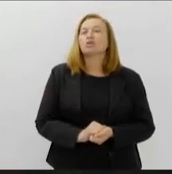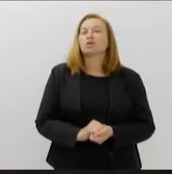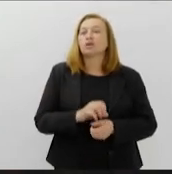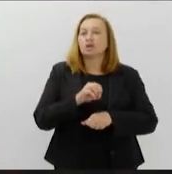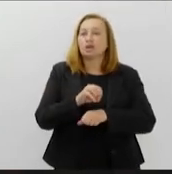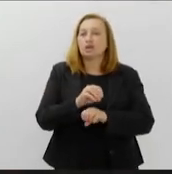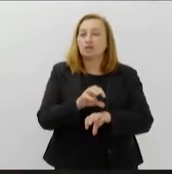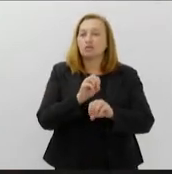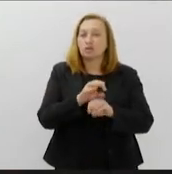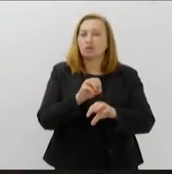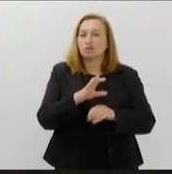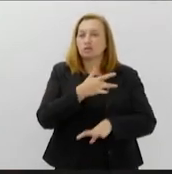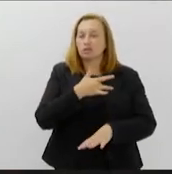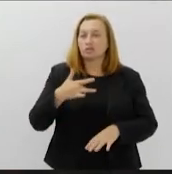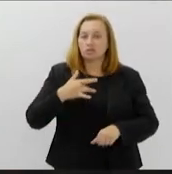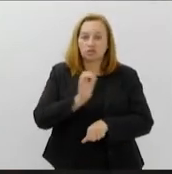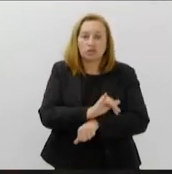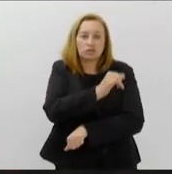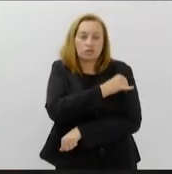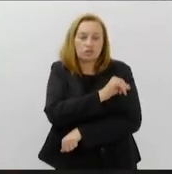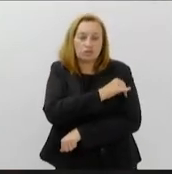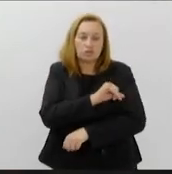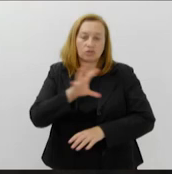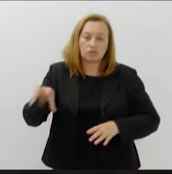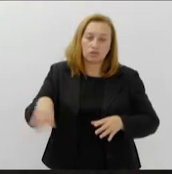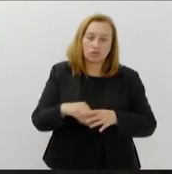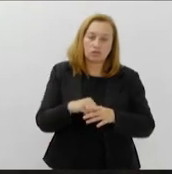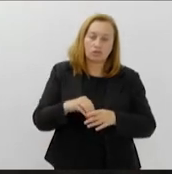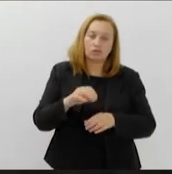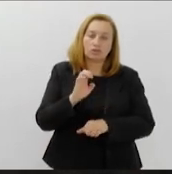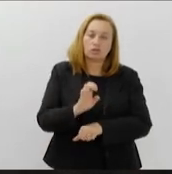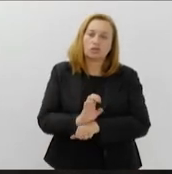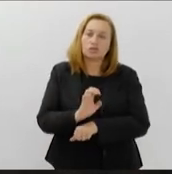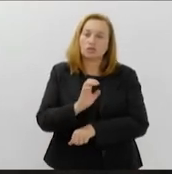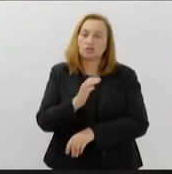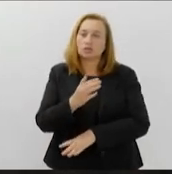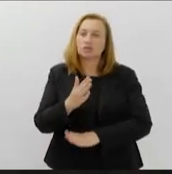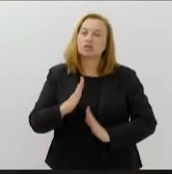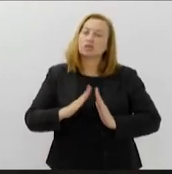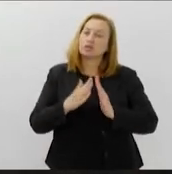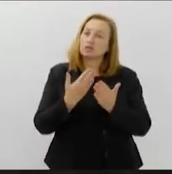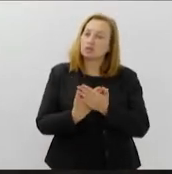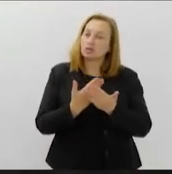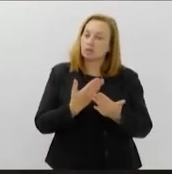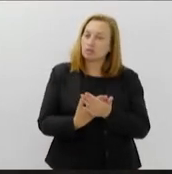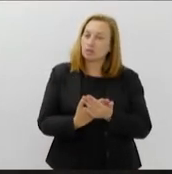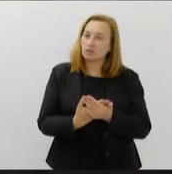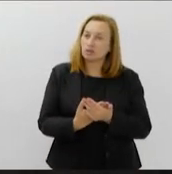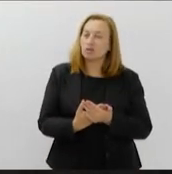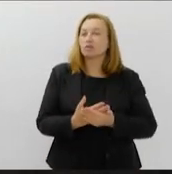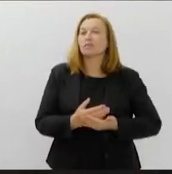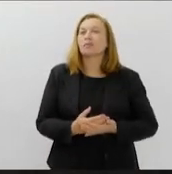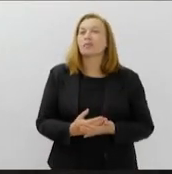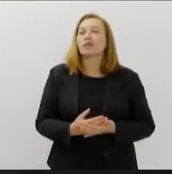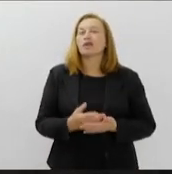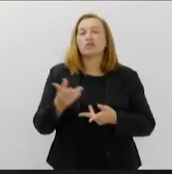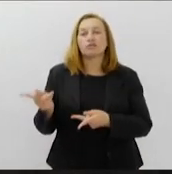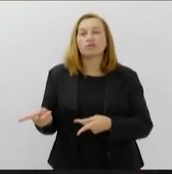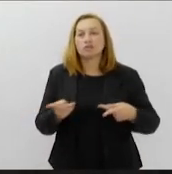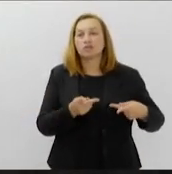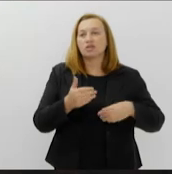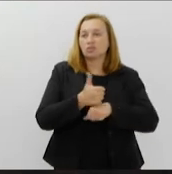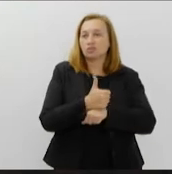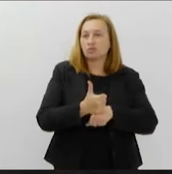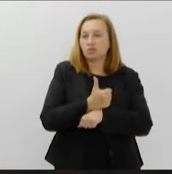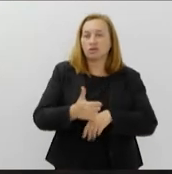Estado do Rio de Janeiro, com a vinculação de cada escola estadual a um posto de saúde, prevendo visitas periódicas de profissionais de